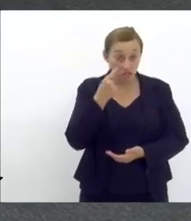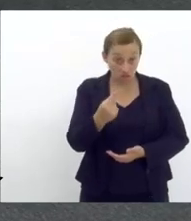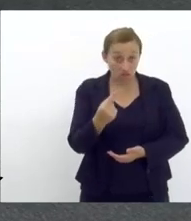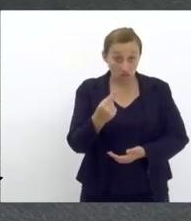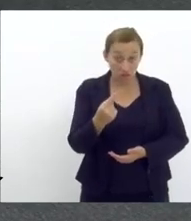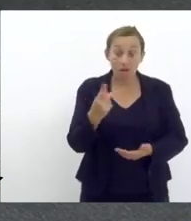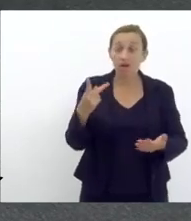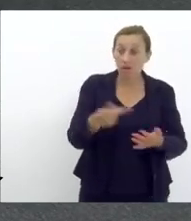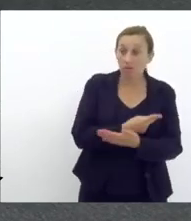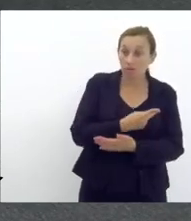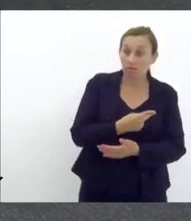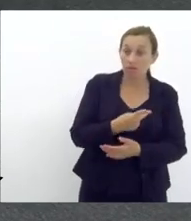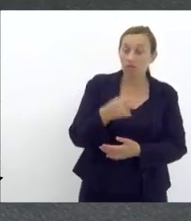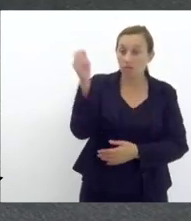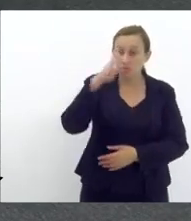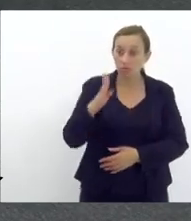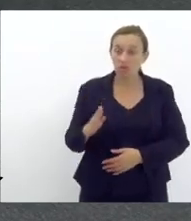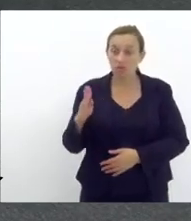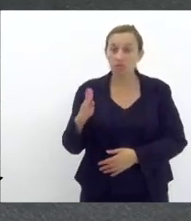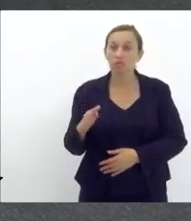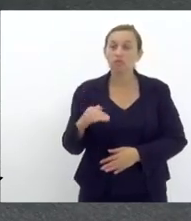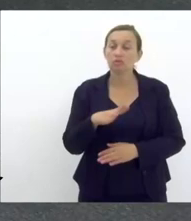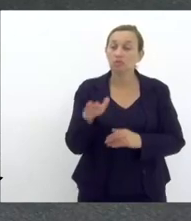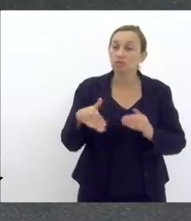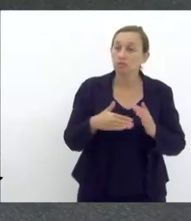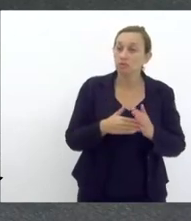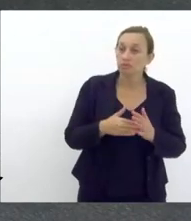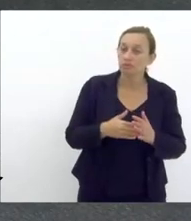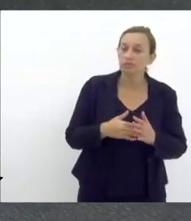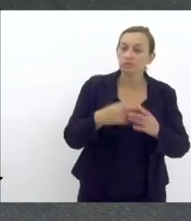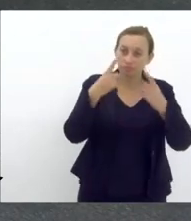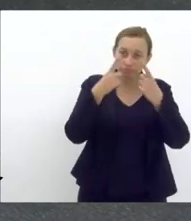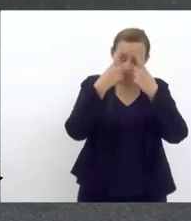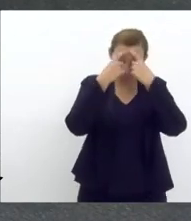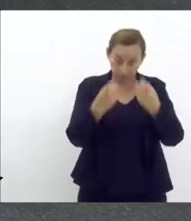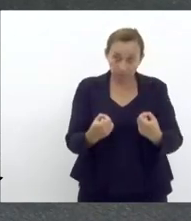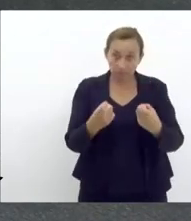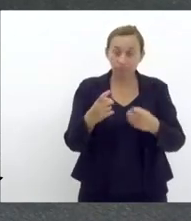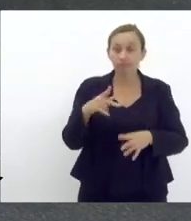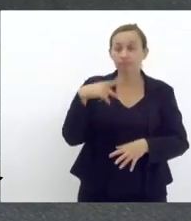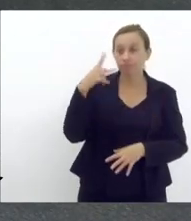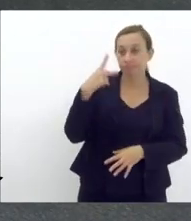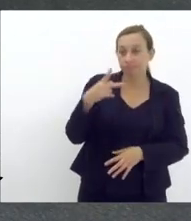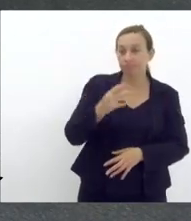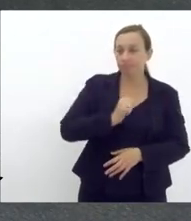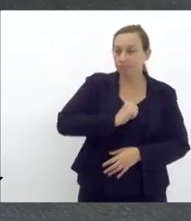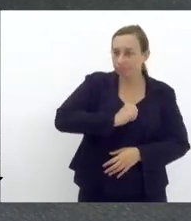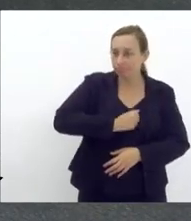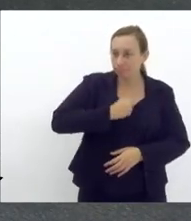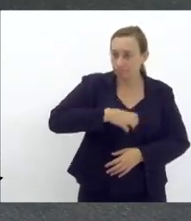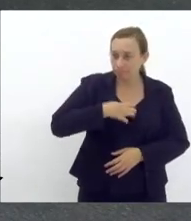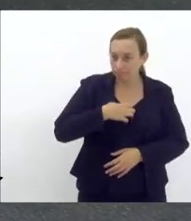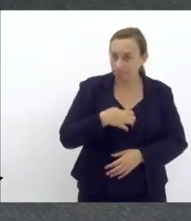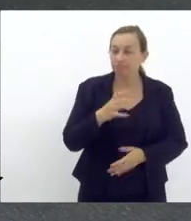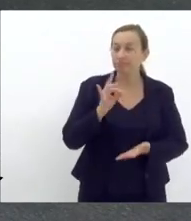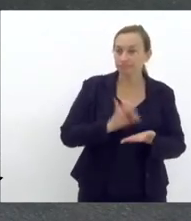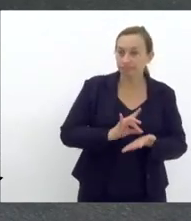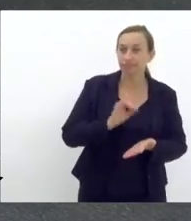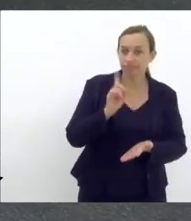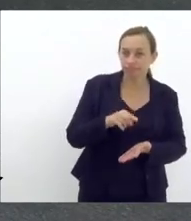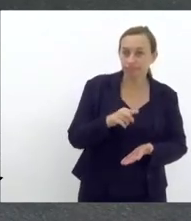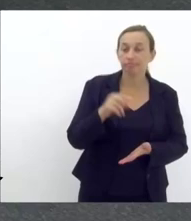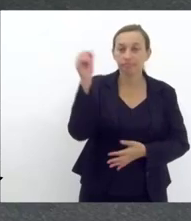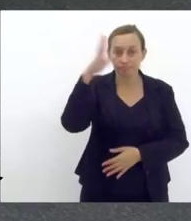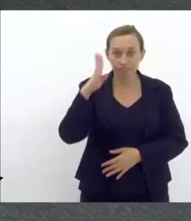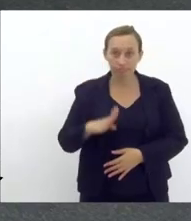acontecendo no Brasil inteiro fomentando violência política de ódio a verdade é que No